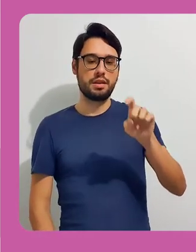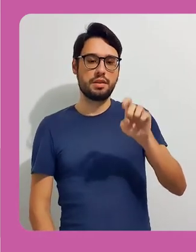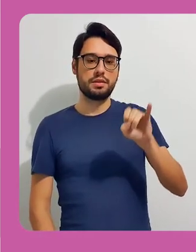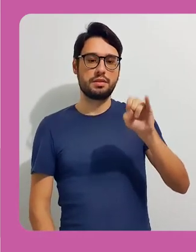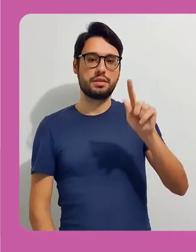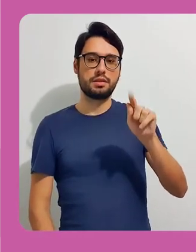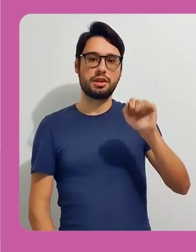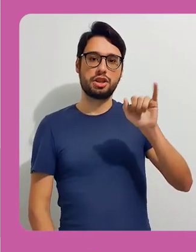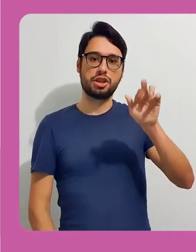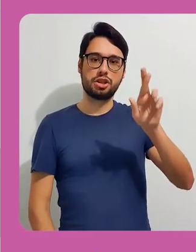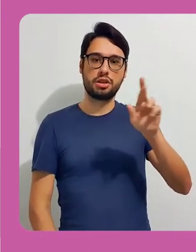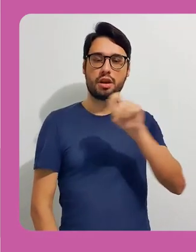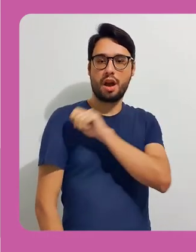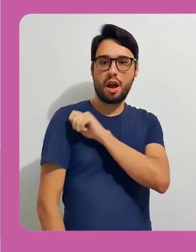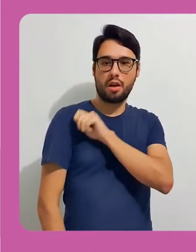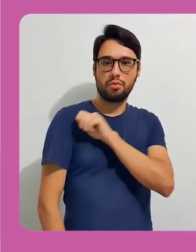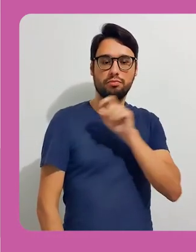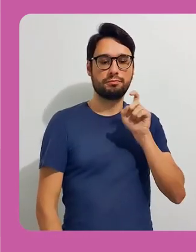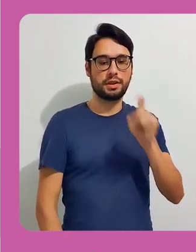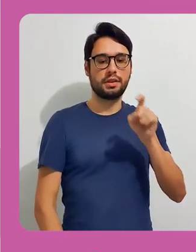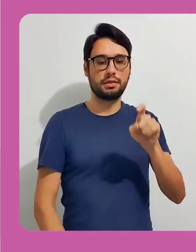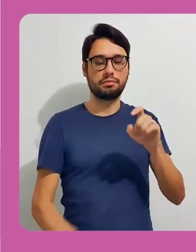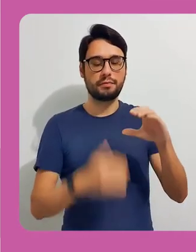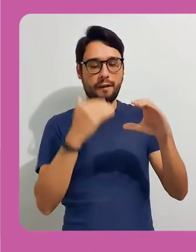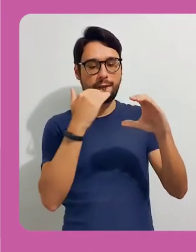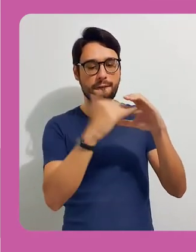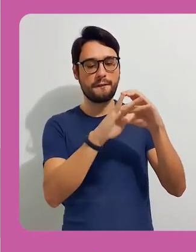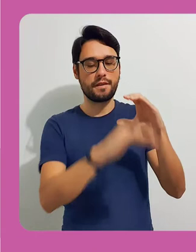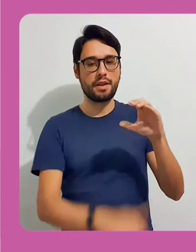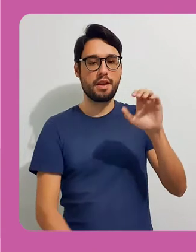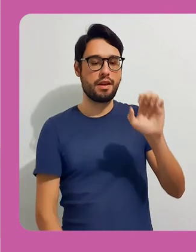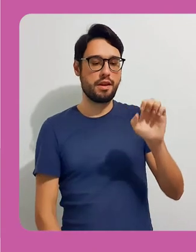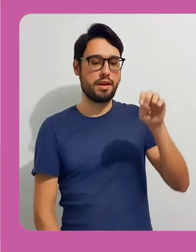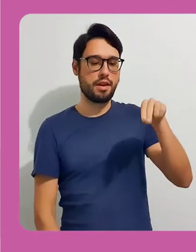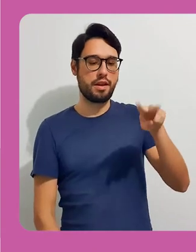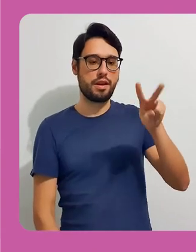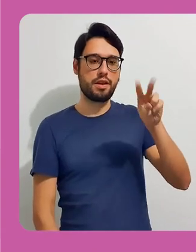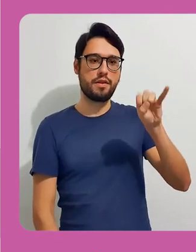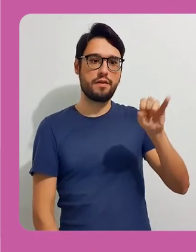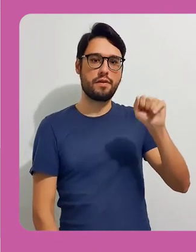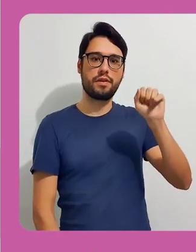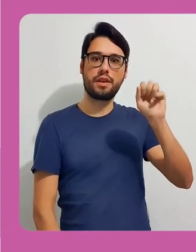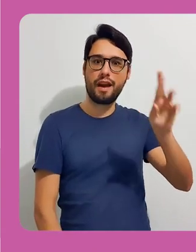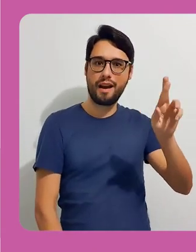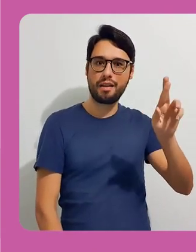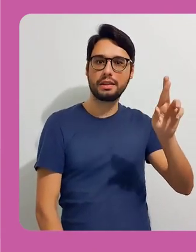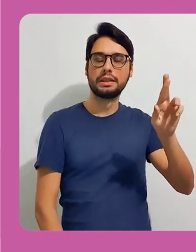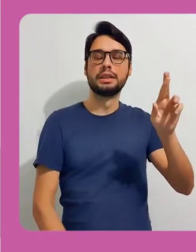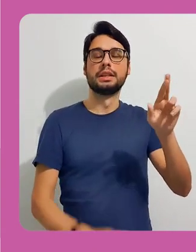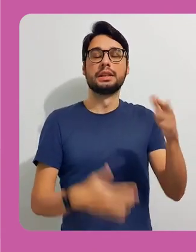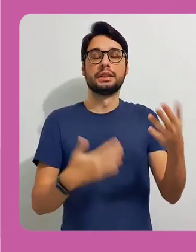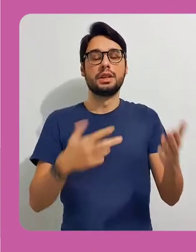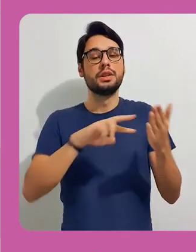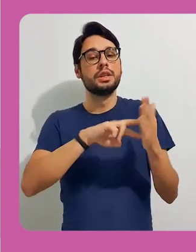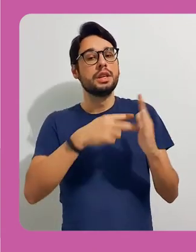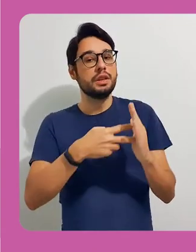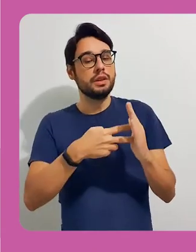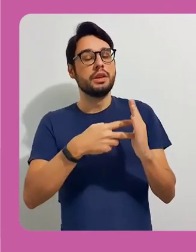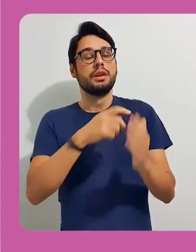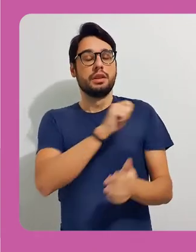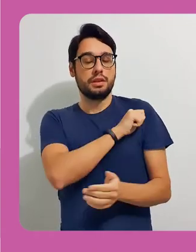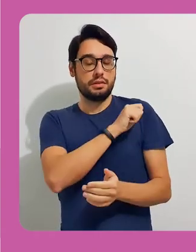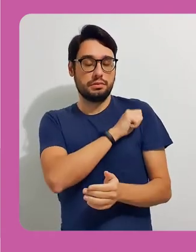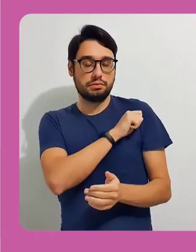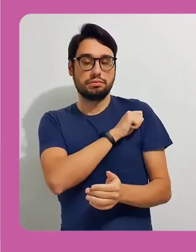importante quando você marca aqui ó exigir que os estudantes clique no botão enviar significa que